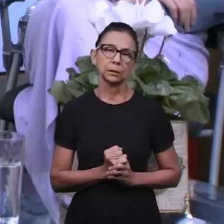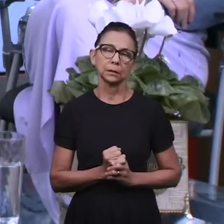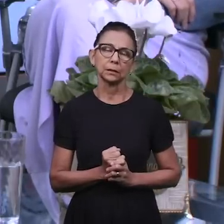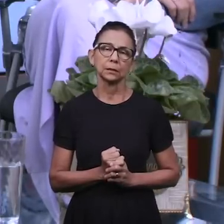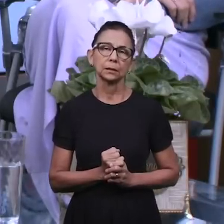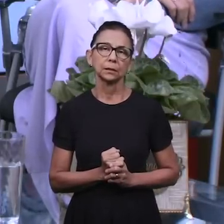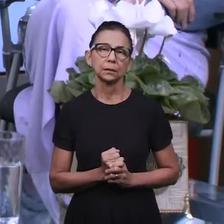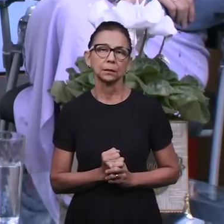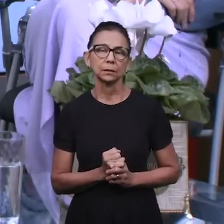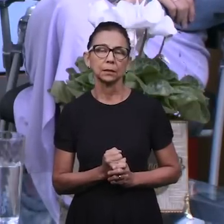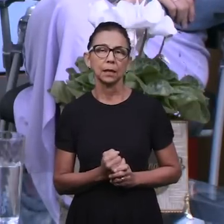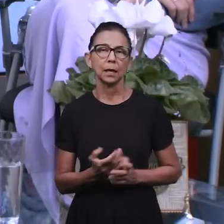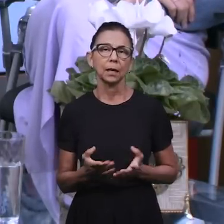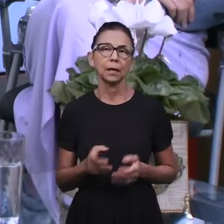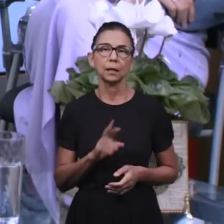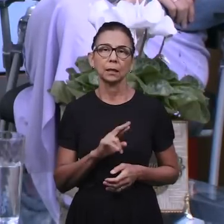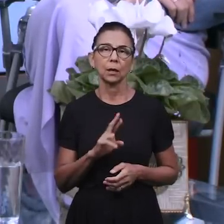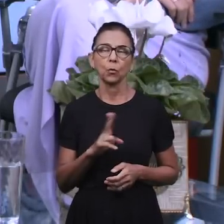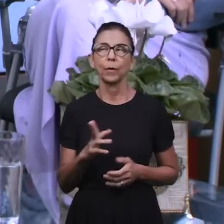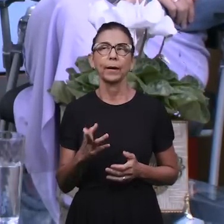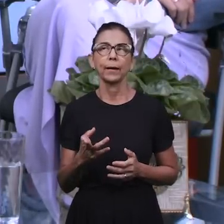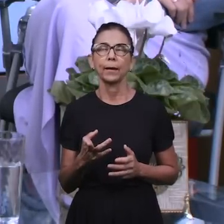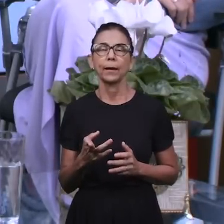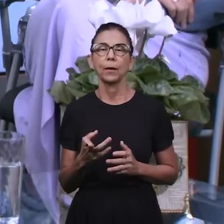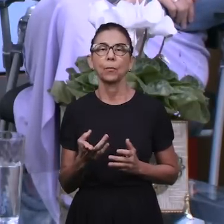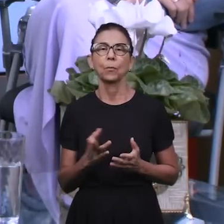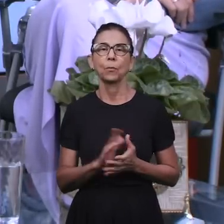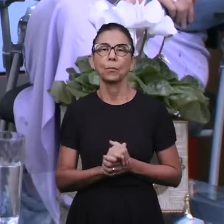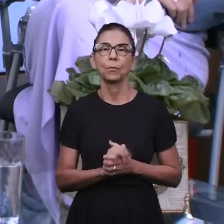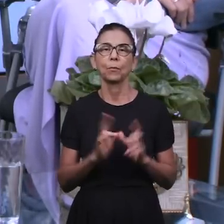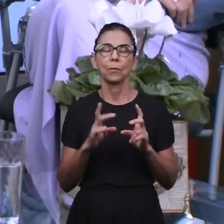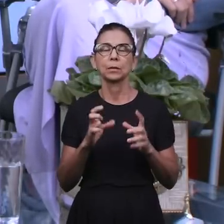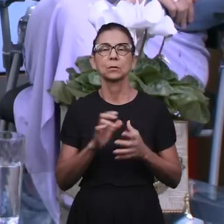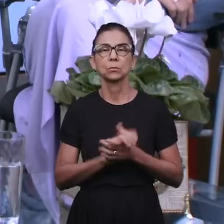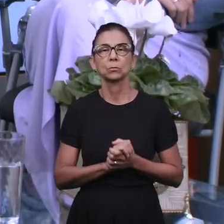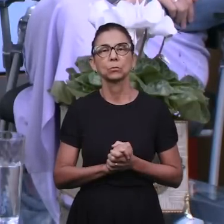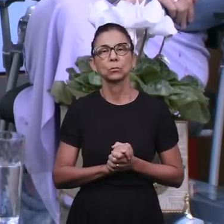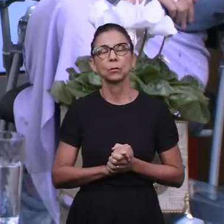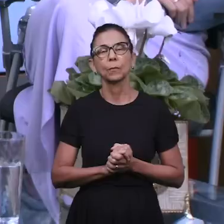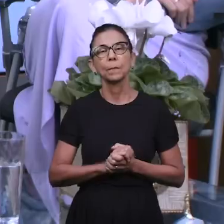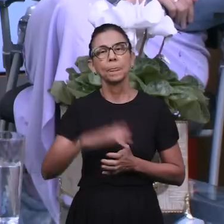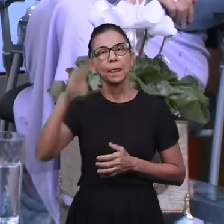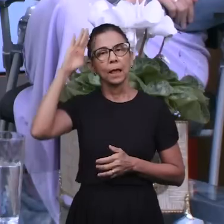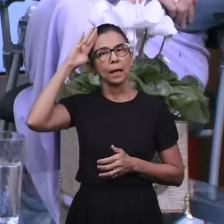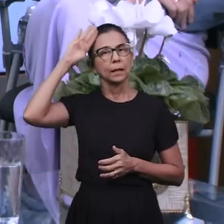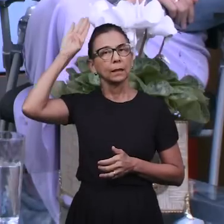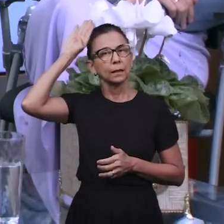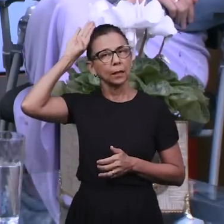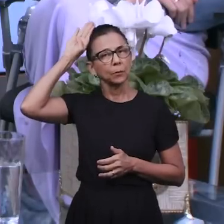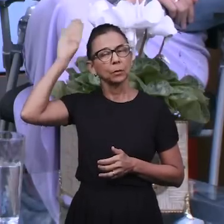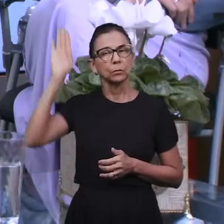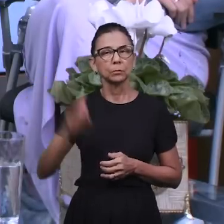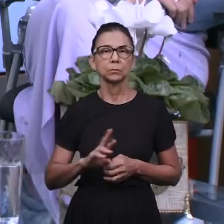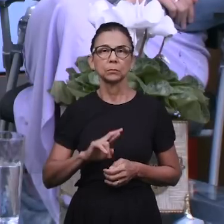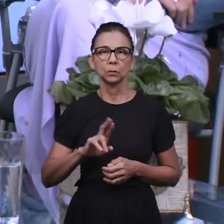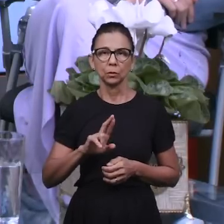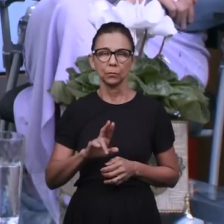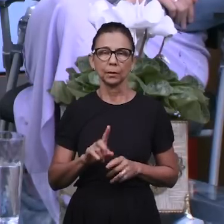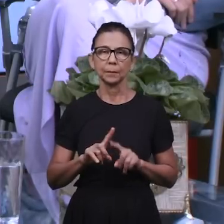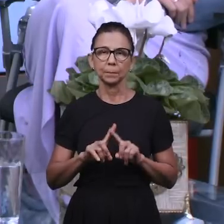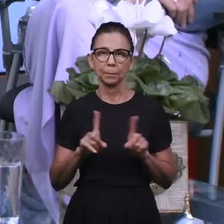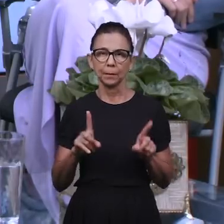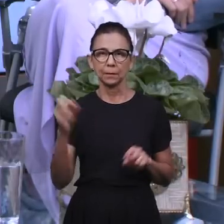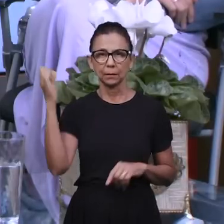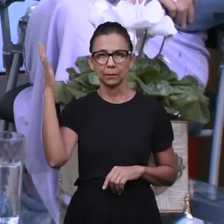é a nossa proposta, não é um assunto acadêmico, é vivenciarmos aquilo que o Senhor nos tem dado. Para entrar